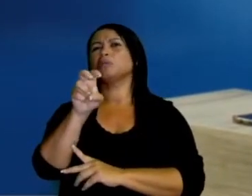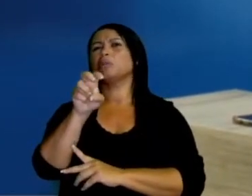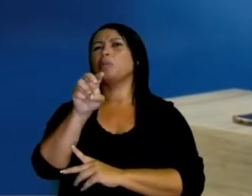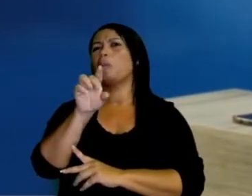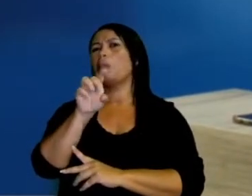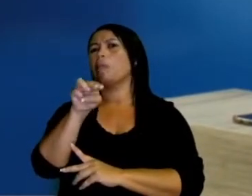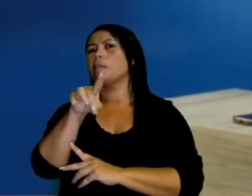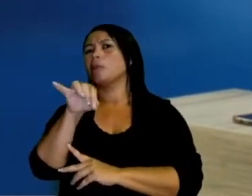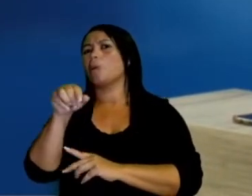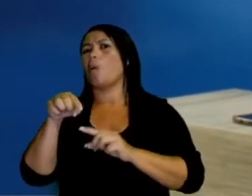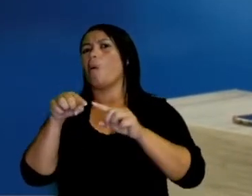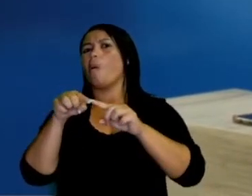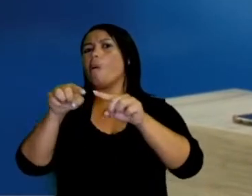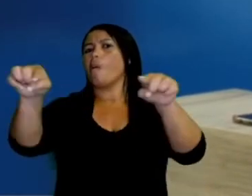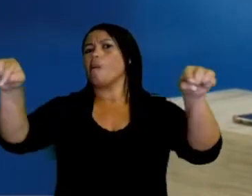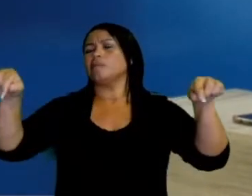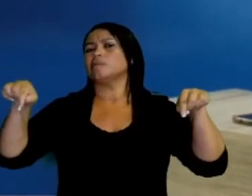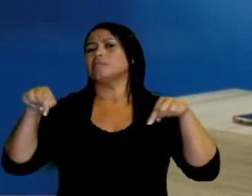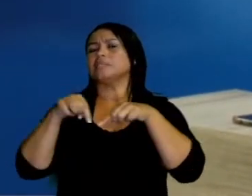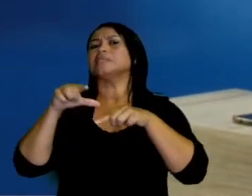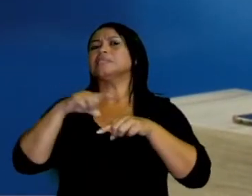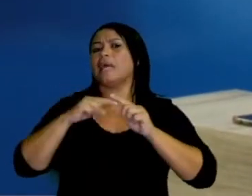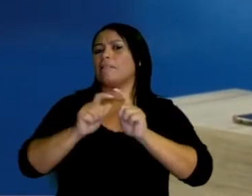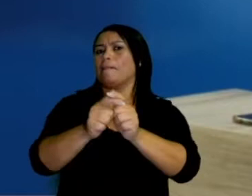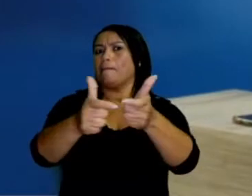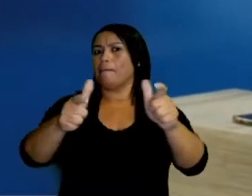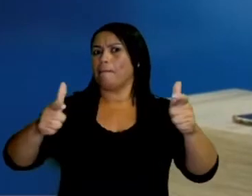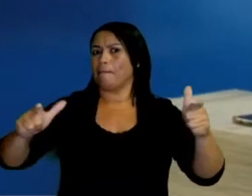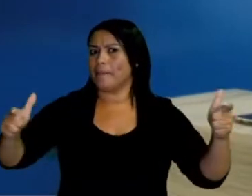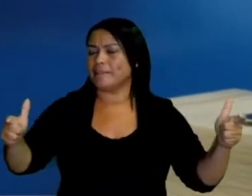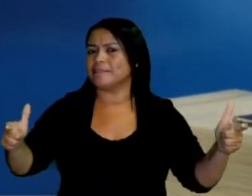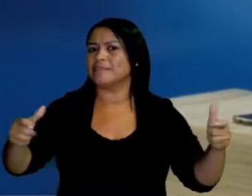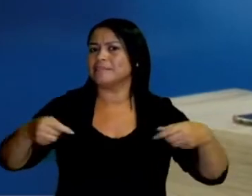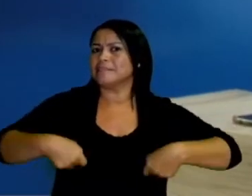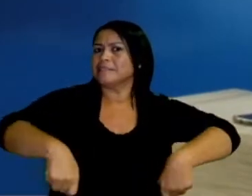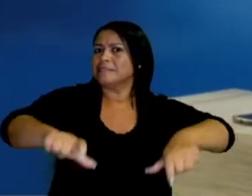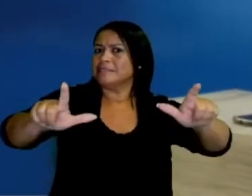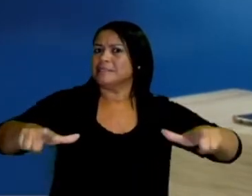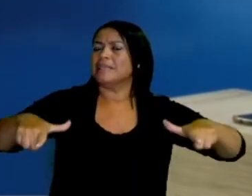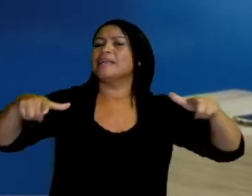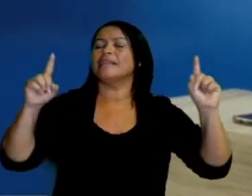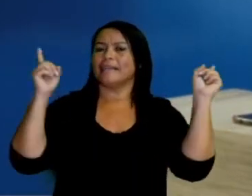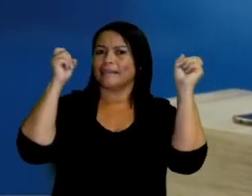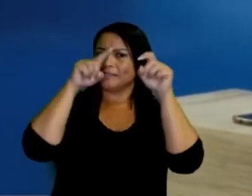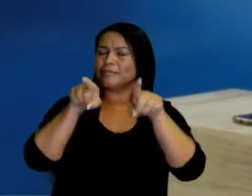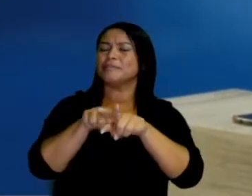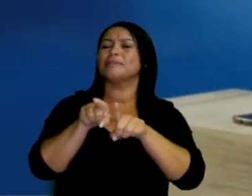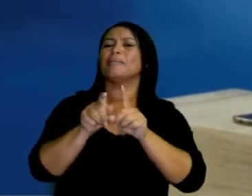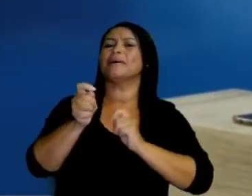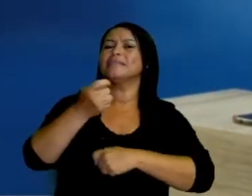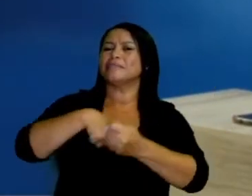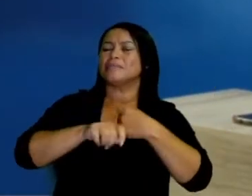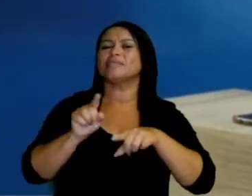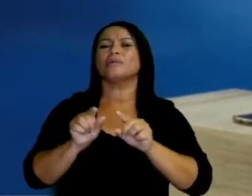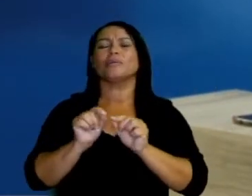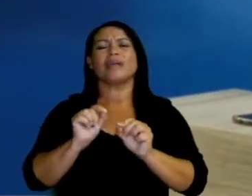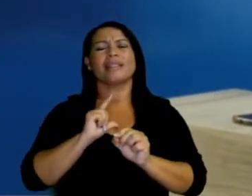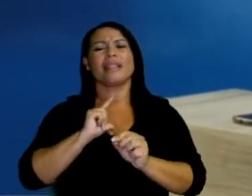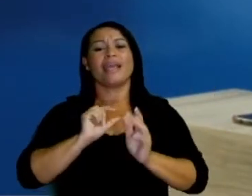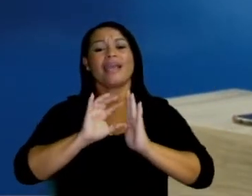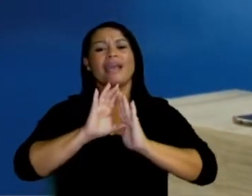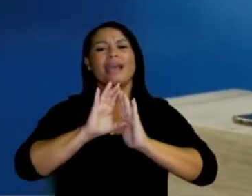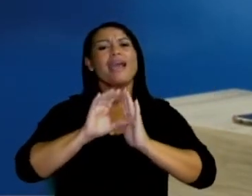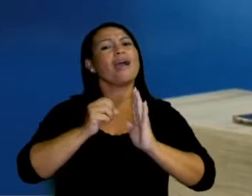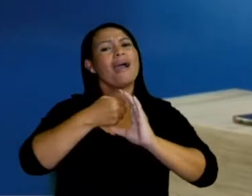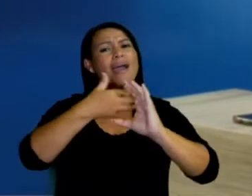milhões de quilômetros quadrados. E esse território imenso, bastante difícil de ser administrado, ele vai apresentar características bem peculiares que a